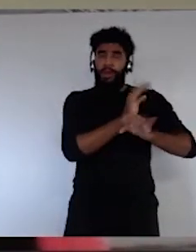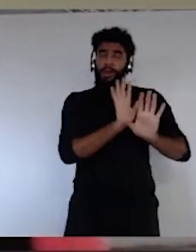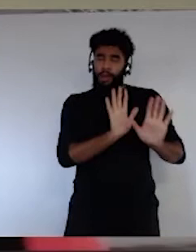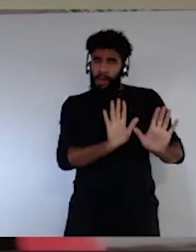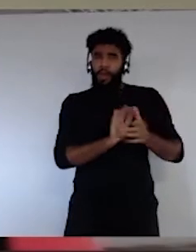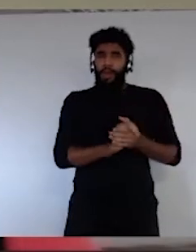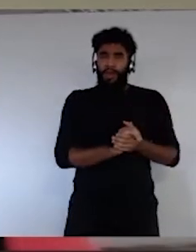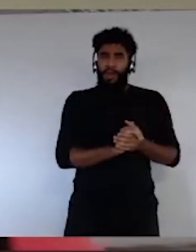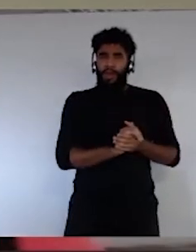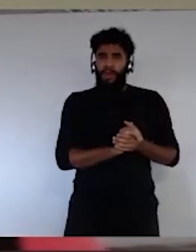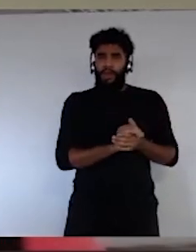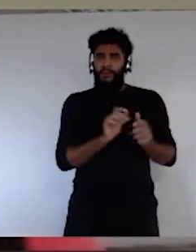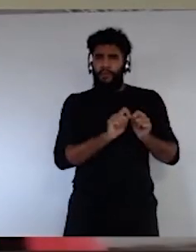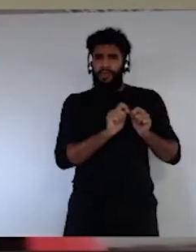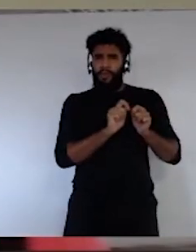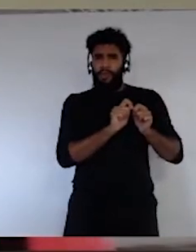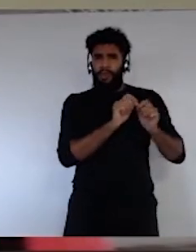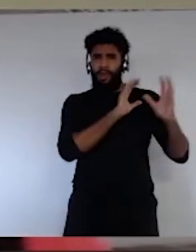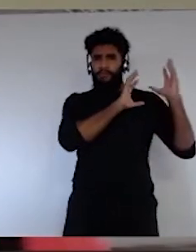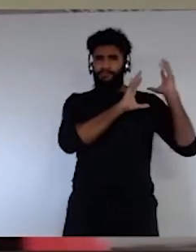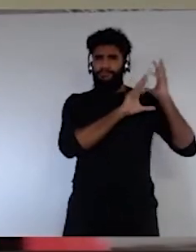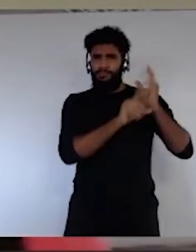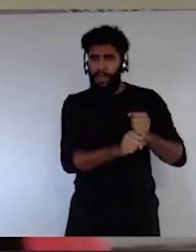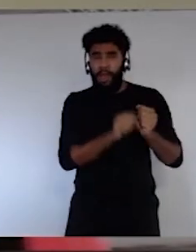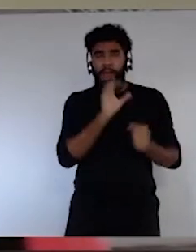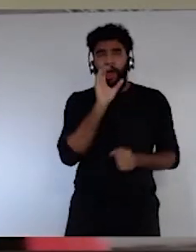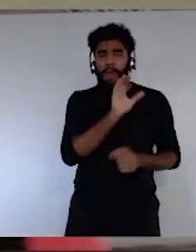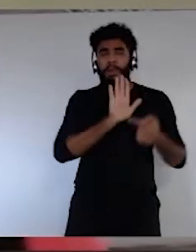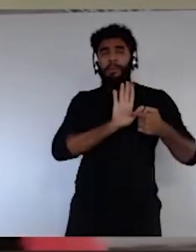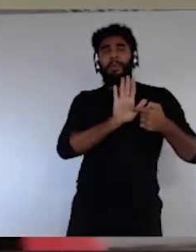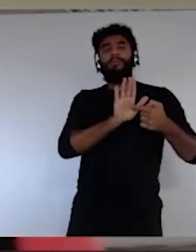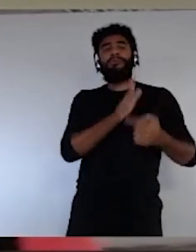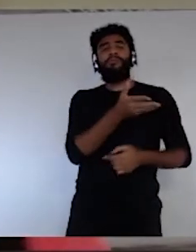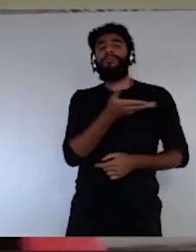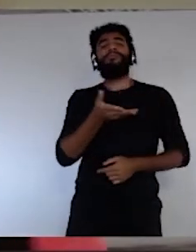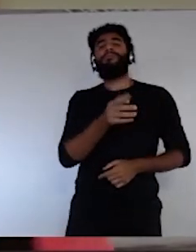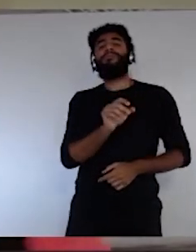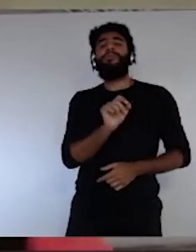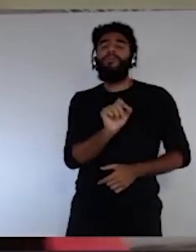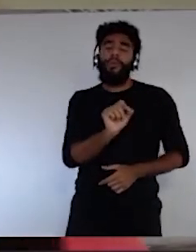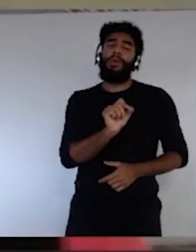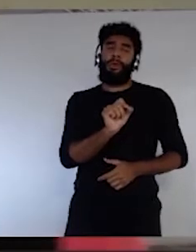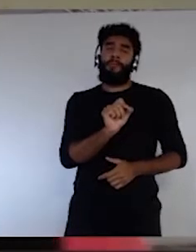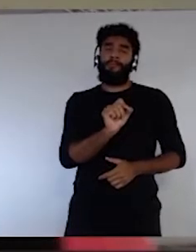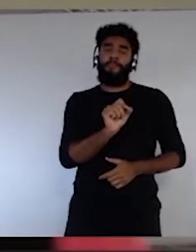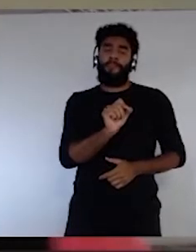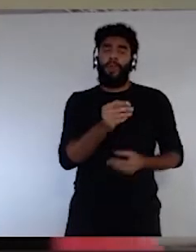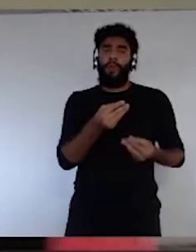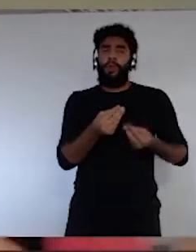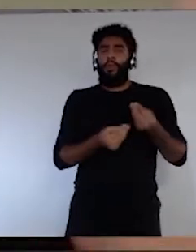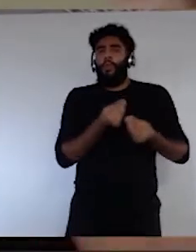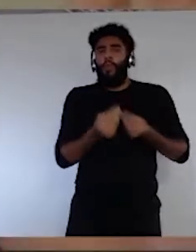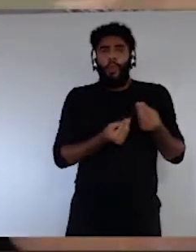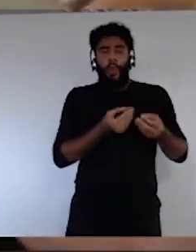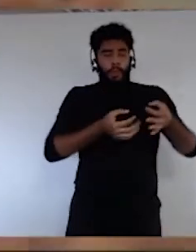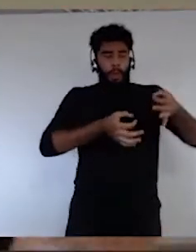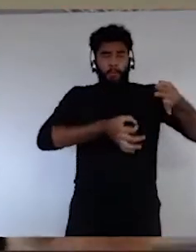uma rápida retrospectiva para mostrar um pouquinho como é que o julgamento foi